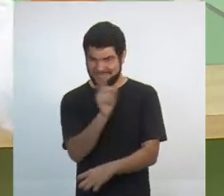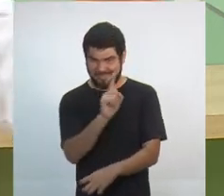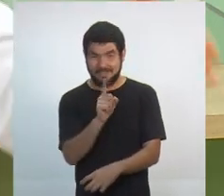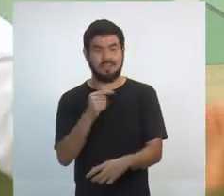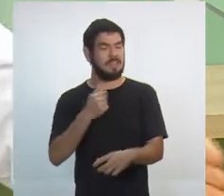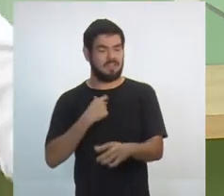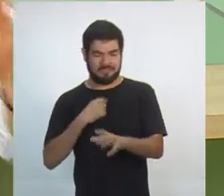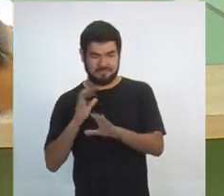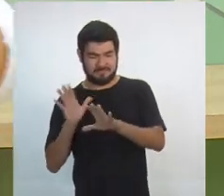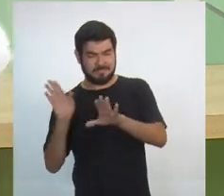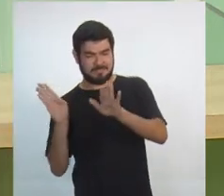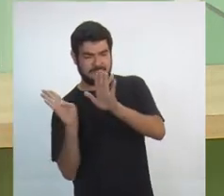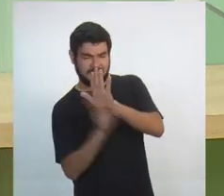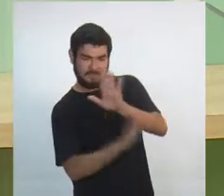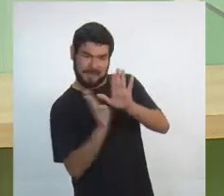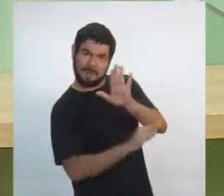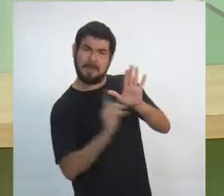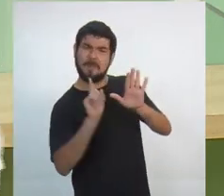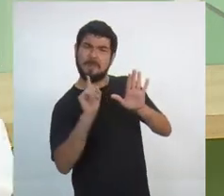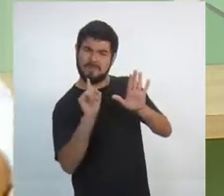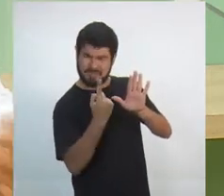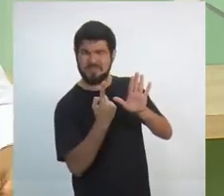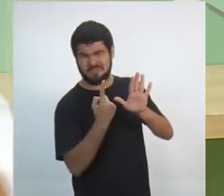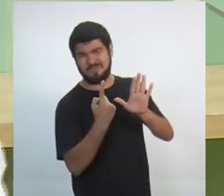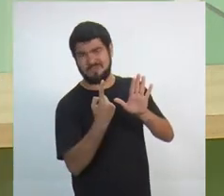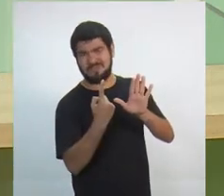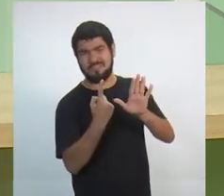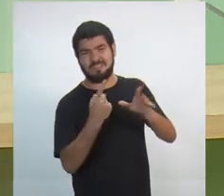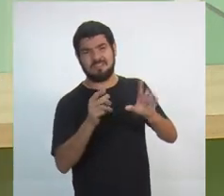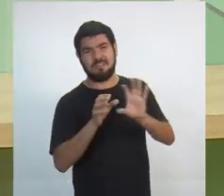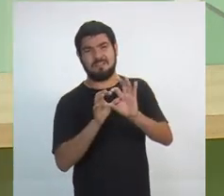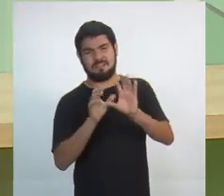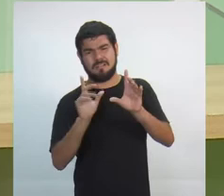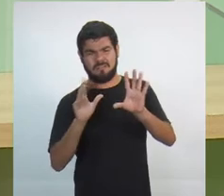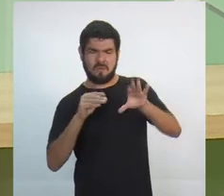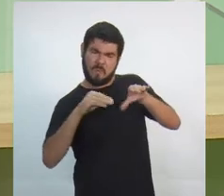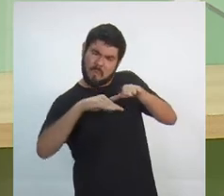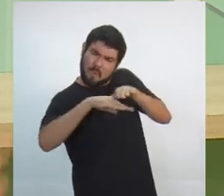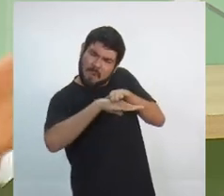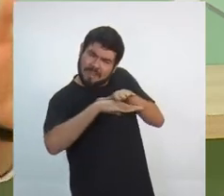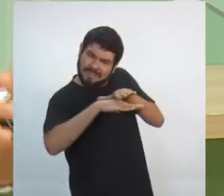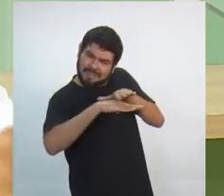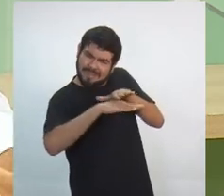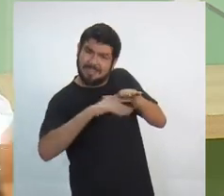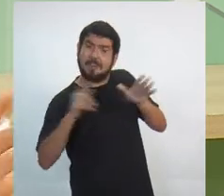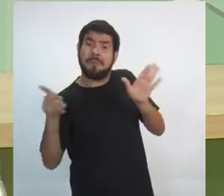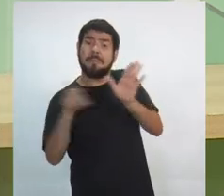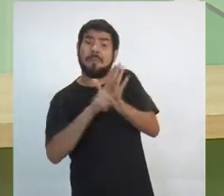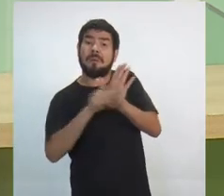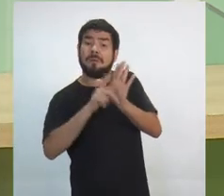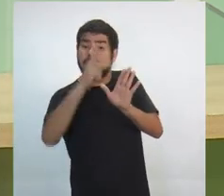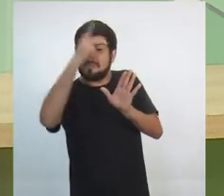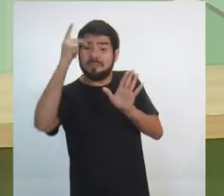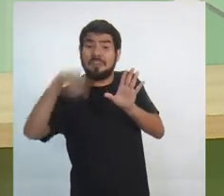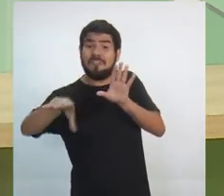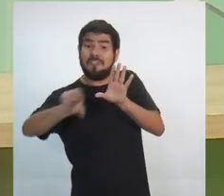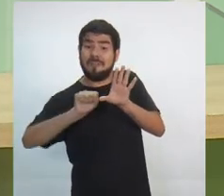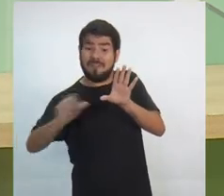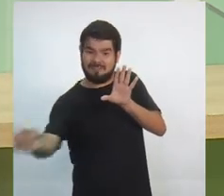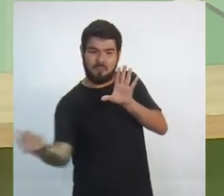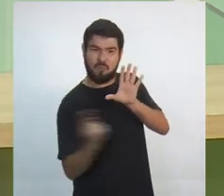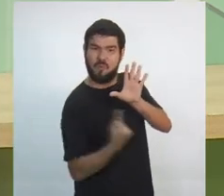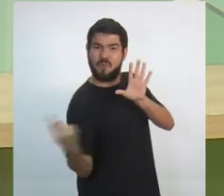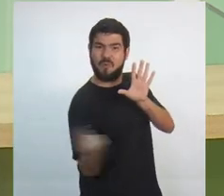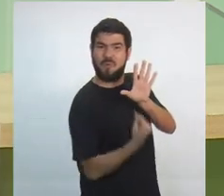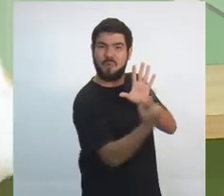faculdade de direito, de enfermagem, todos os cursos, eles possam ser aproveitados em um contrato de 1 ano com o governo